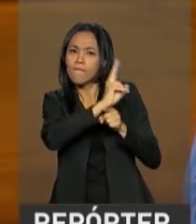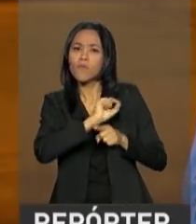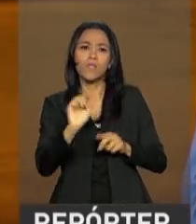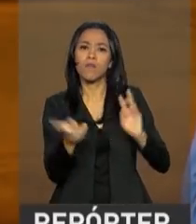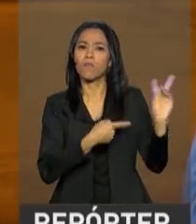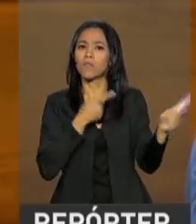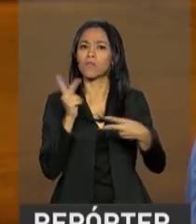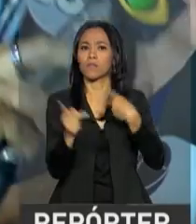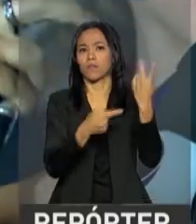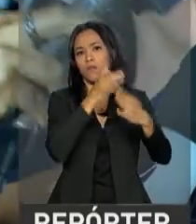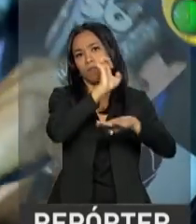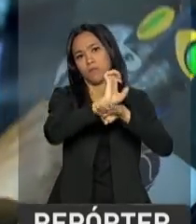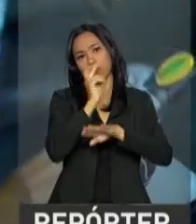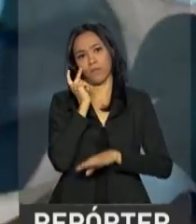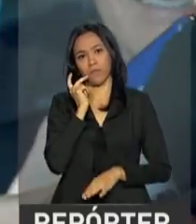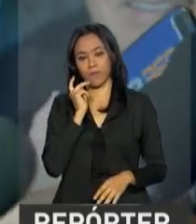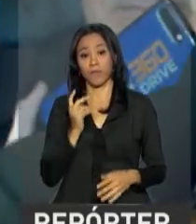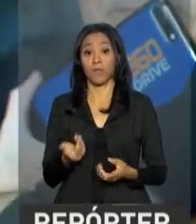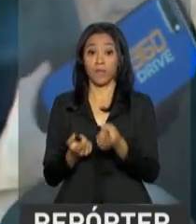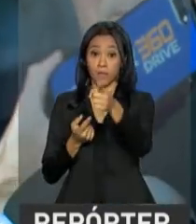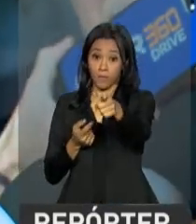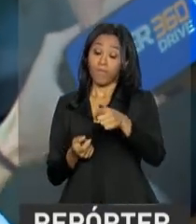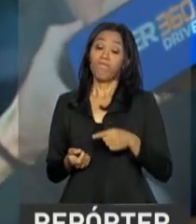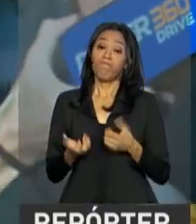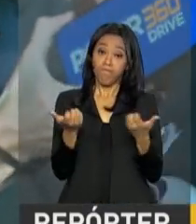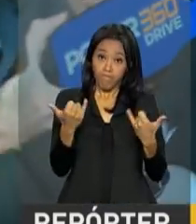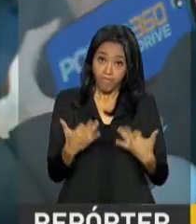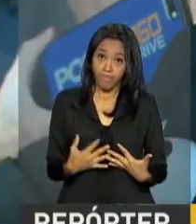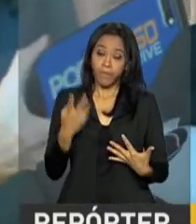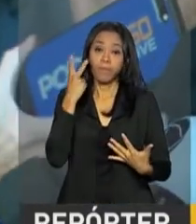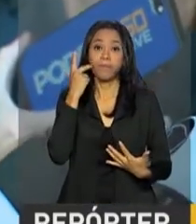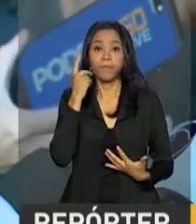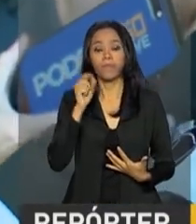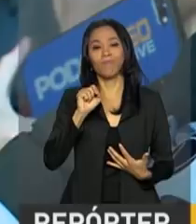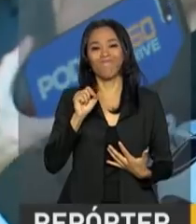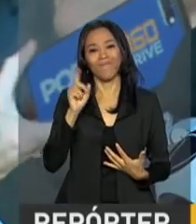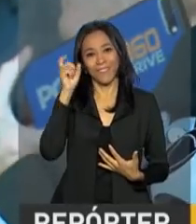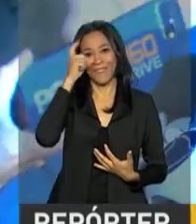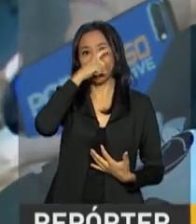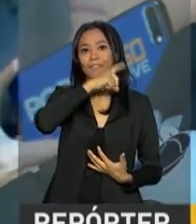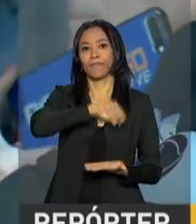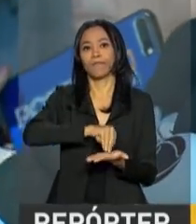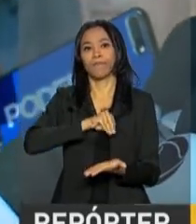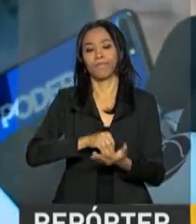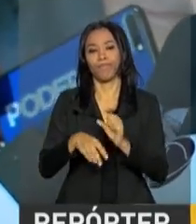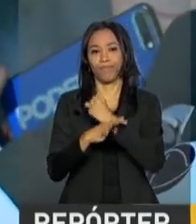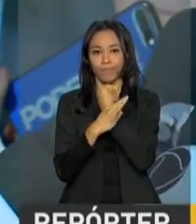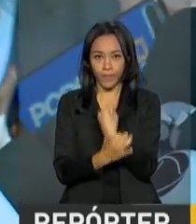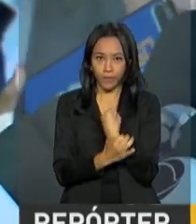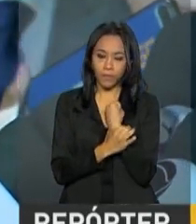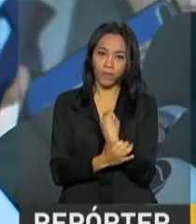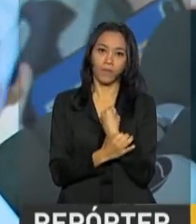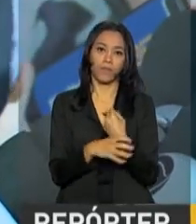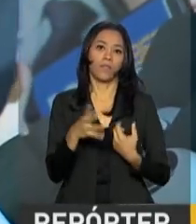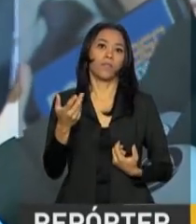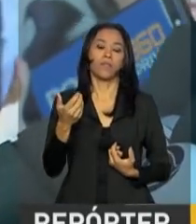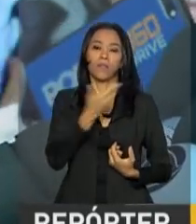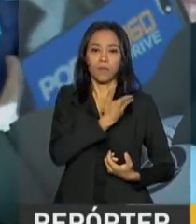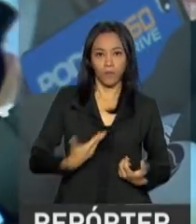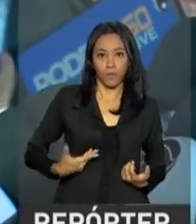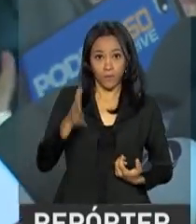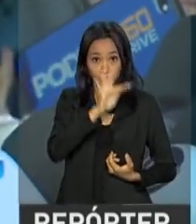últimos acontecimentos ceará vive um momento difícil de segurança e uma vez mais governo federal